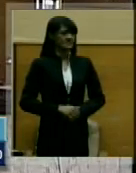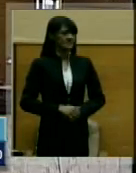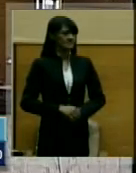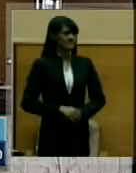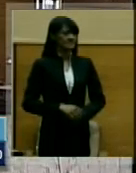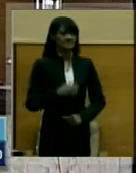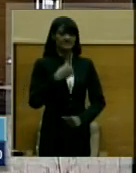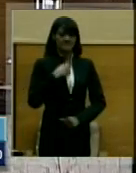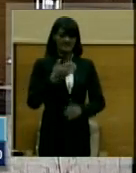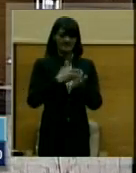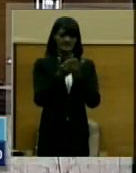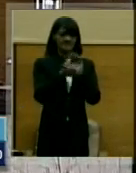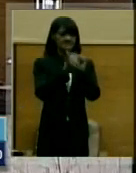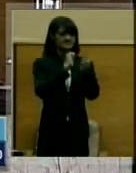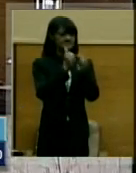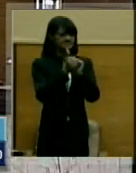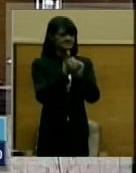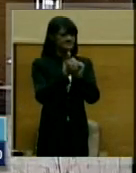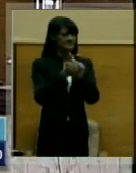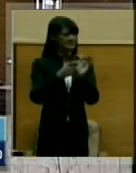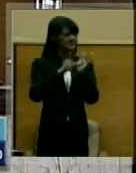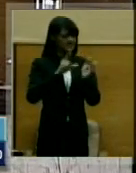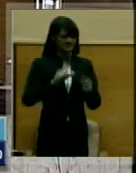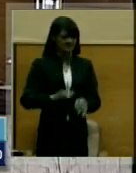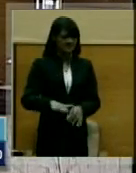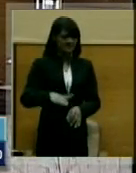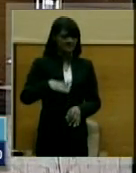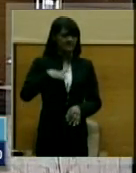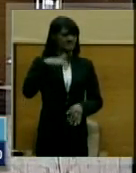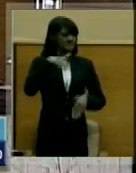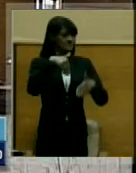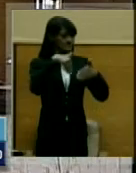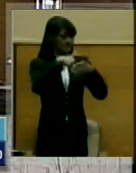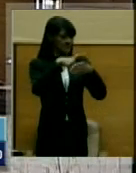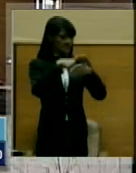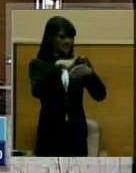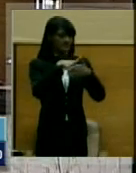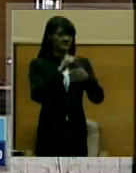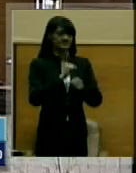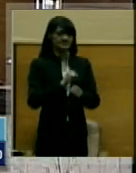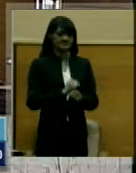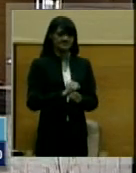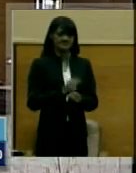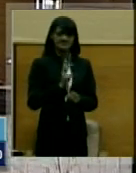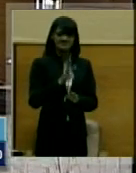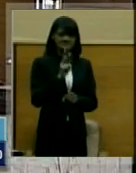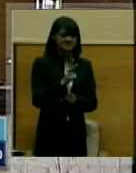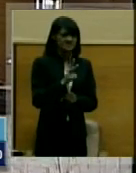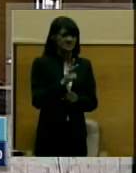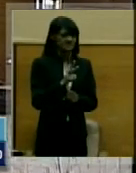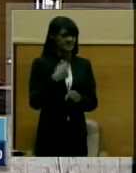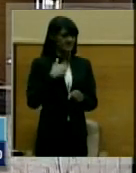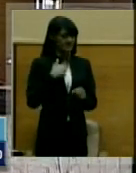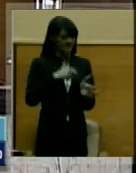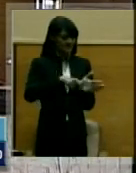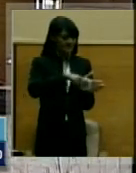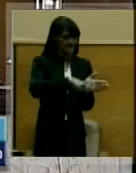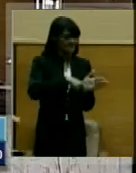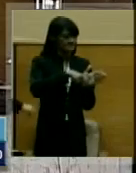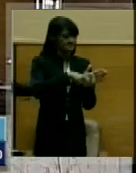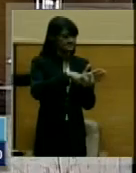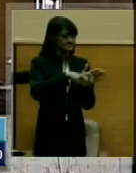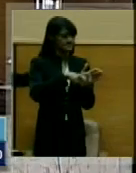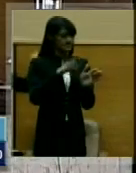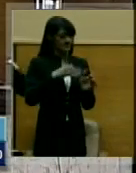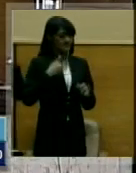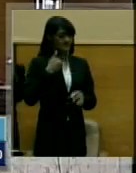Eu comecei no esporte desde criança. Jogava bola com os garotos da rua, sempre me arrastando no chão. Aos 33